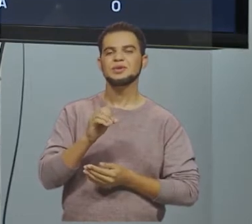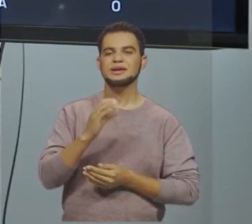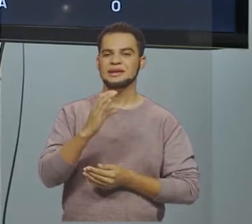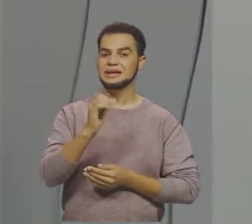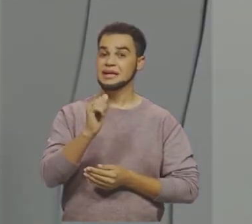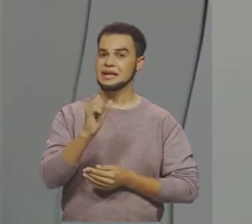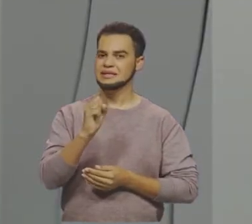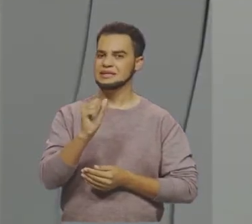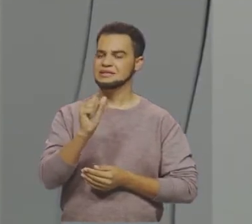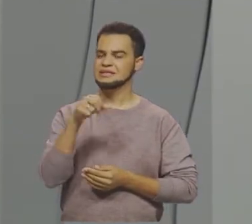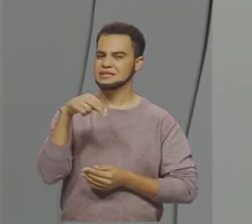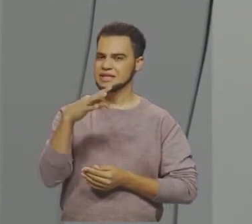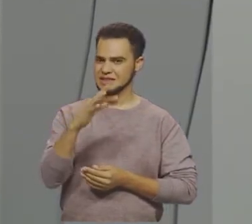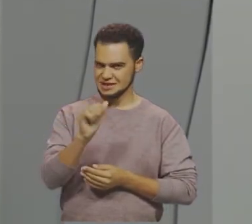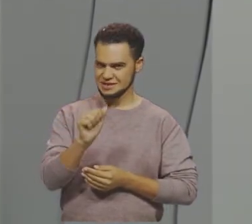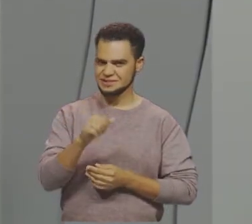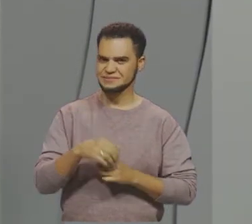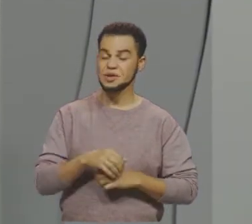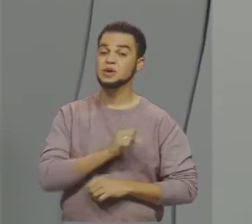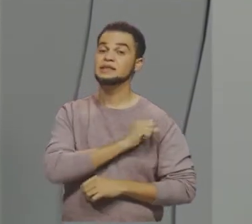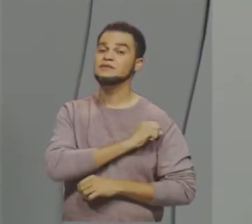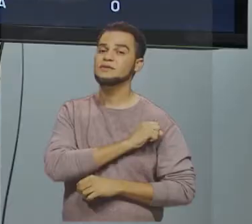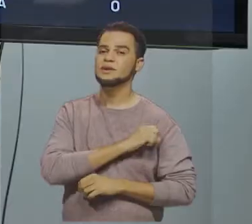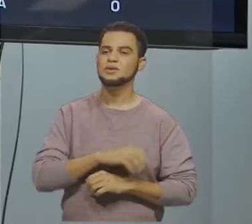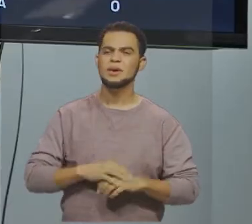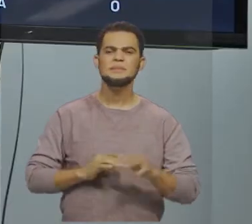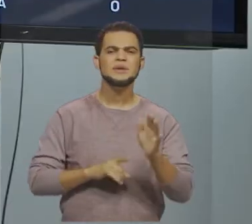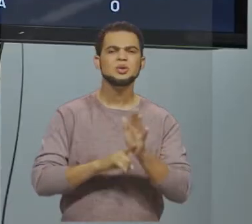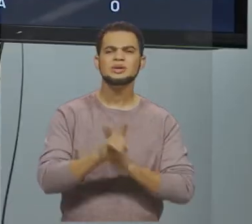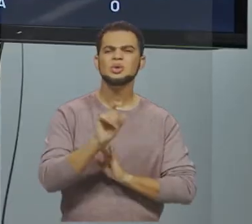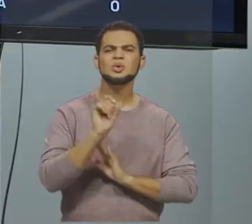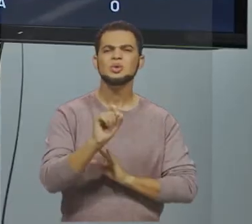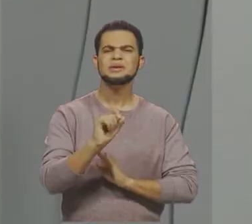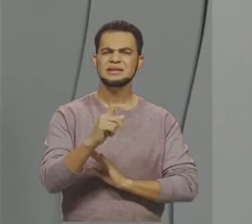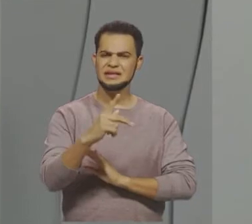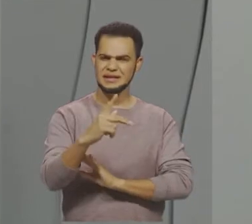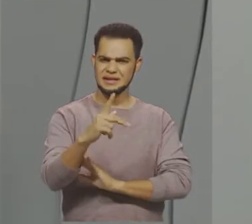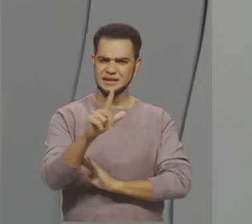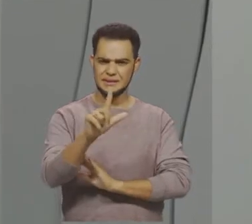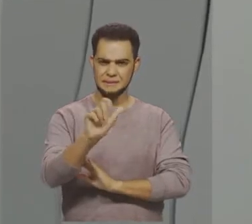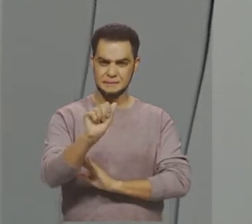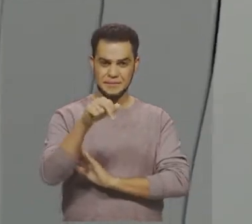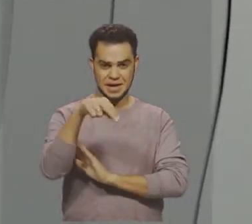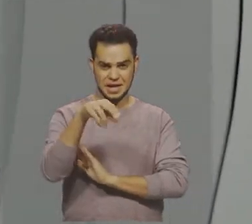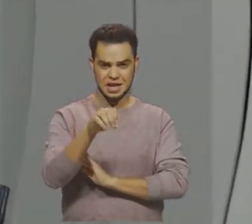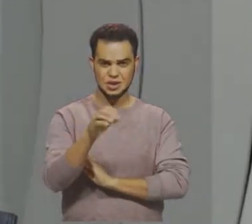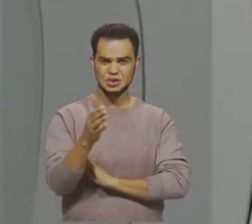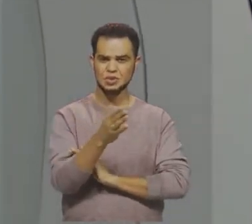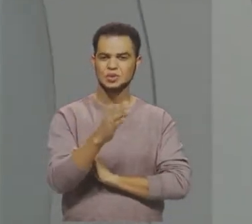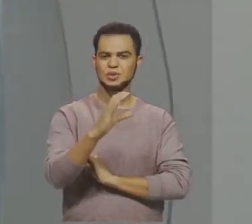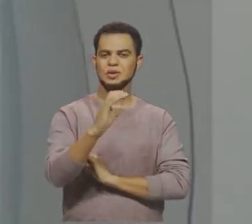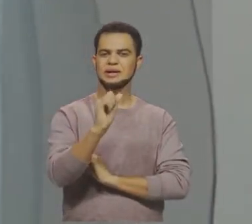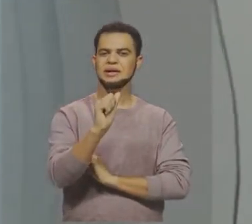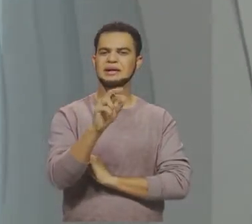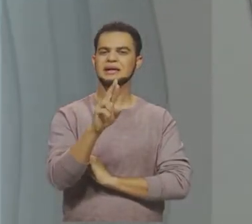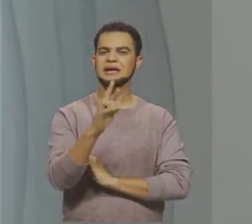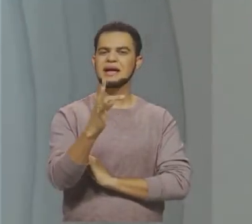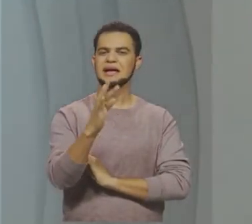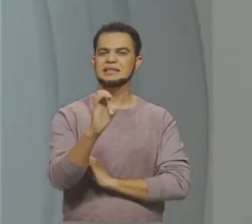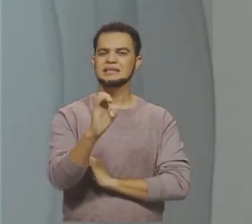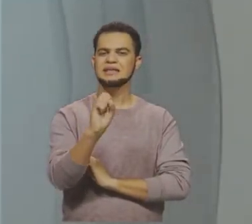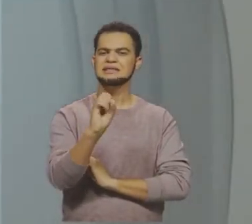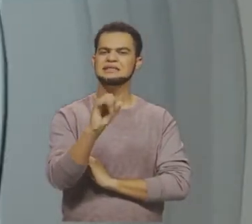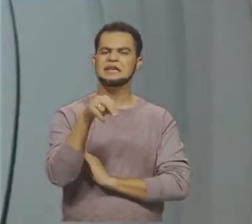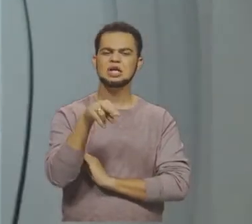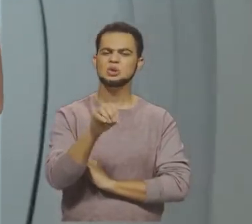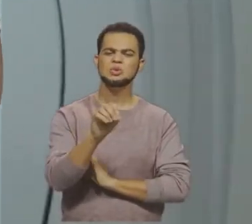professora Eliana. Ele faz a seguinte pergunta: o que é plano cartesiano? Muito obrigada, né, pela pergunta. É Carlos?